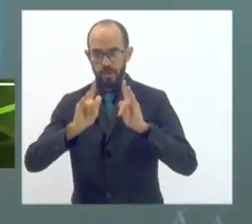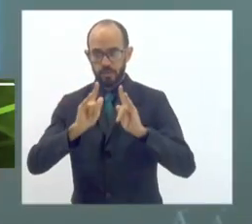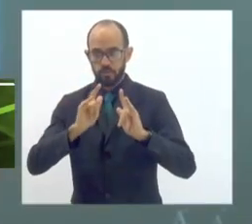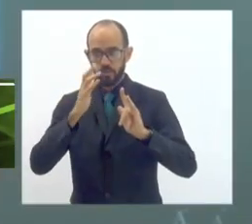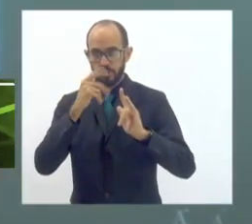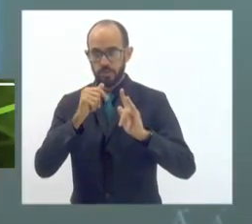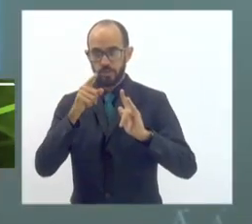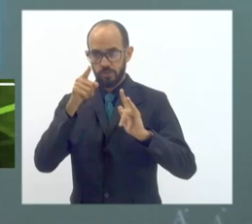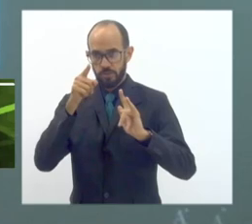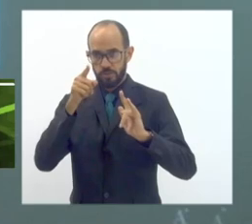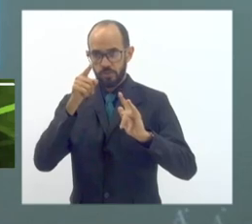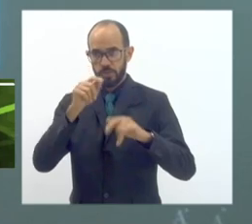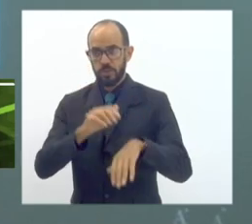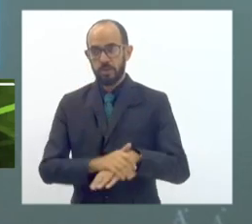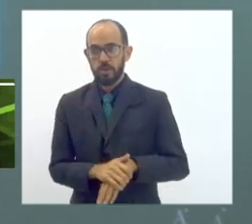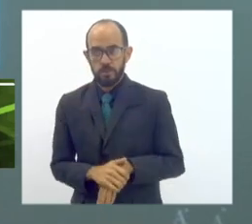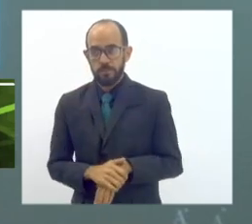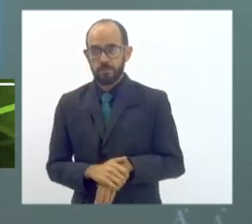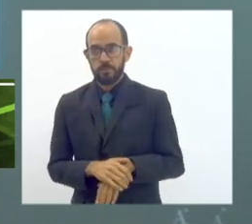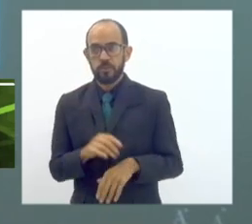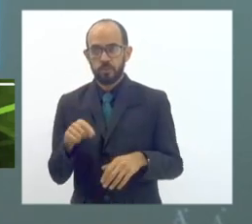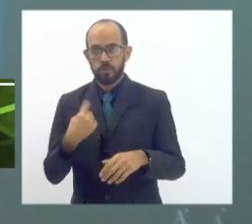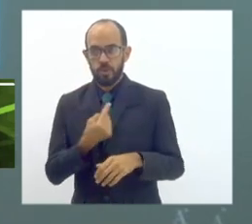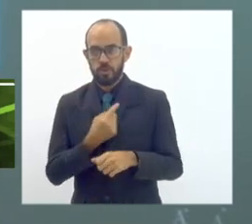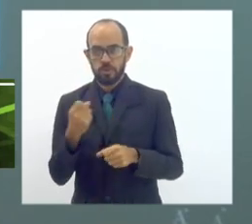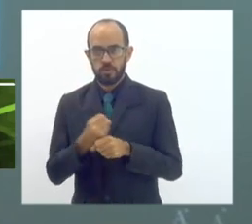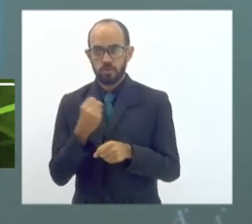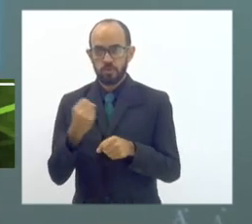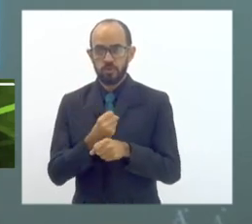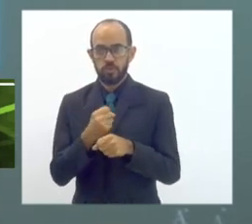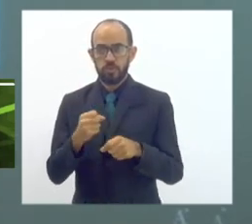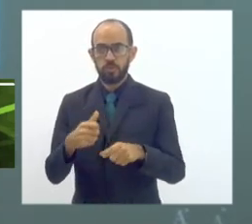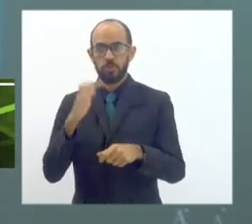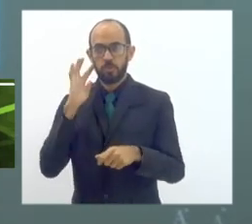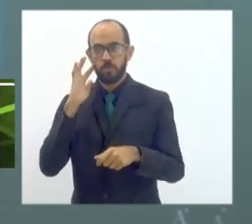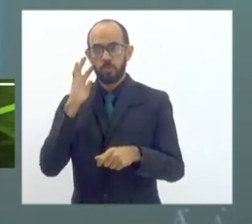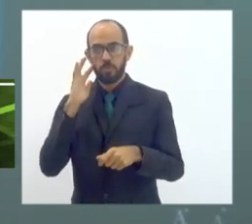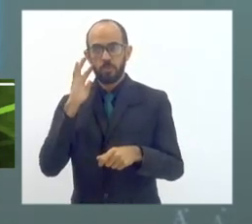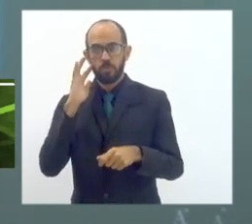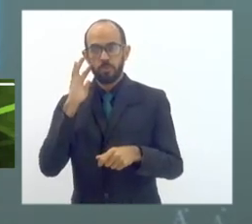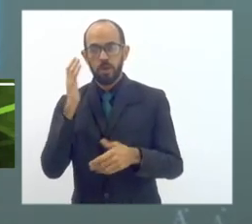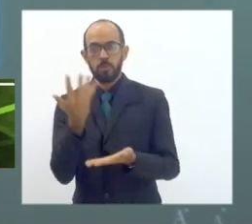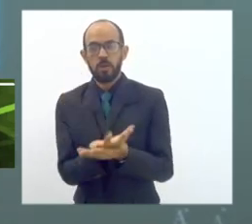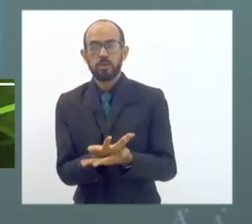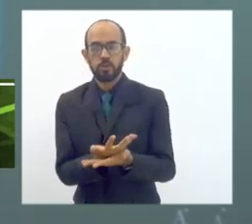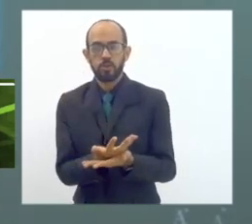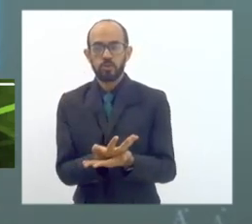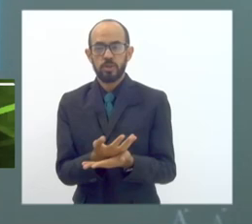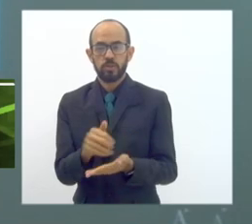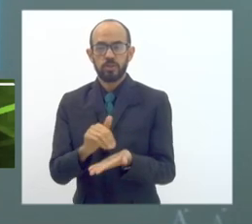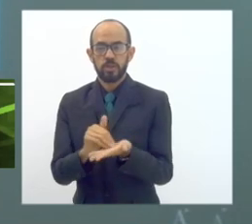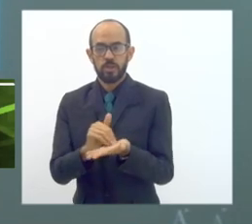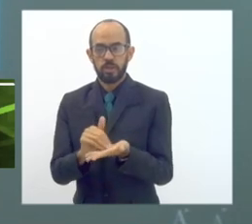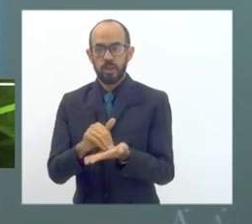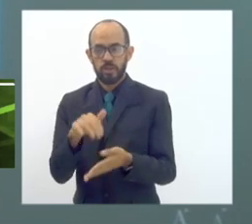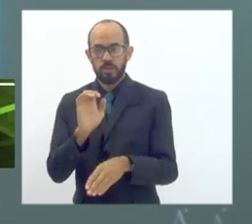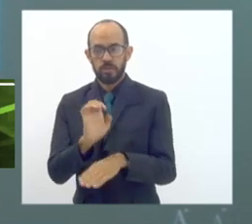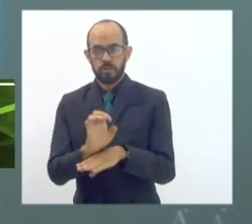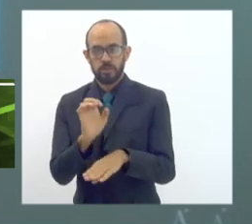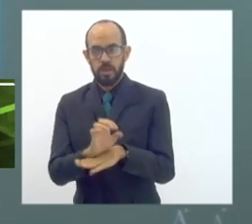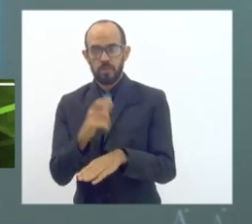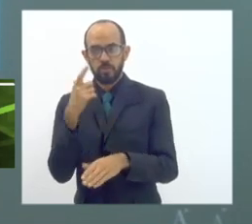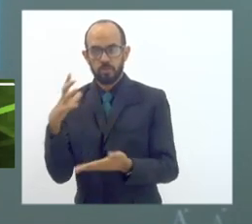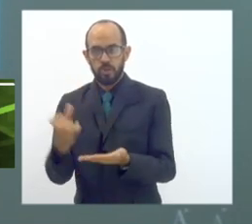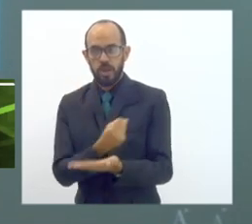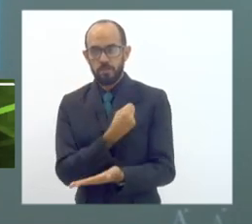linda assim, e a gente está fazendo essa sede graças a uma resolução da Secretaria de Estado, que a gente captou esse recurso